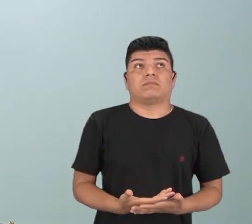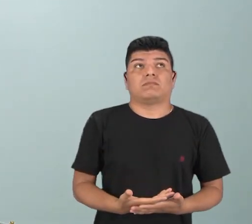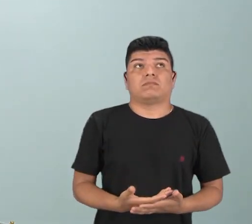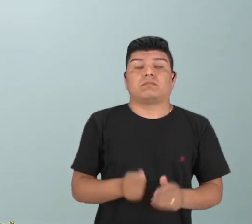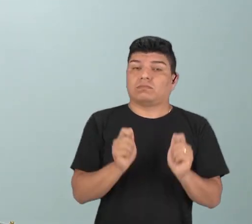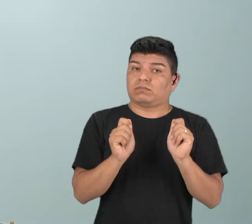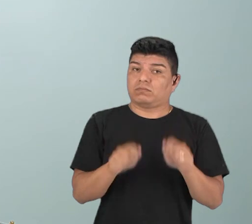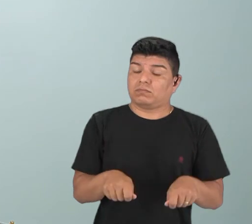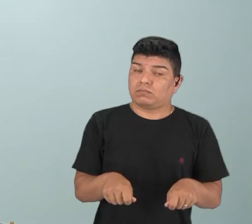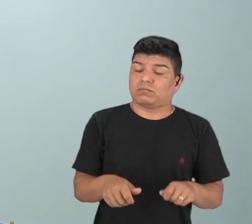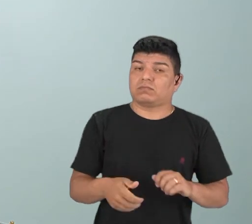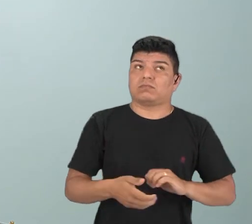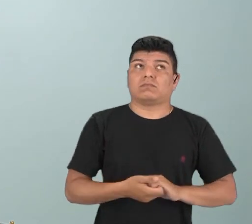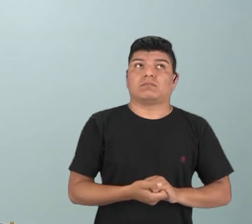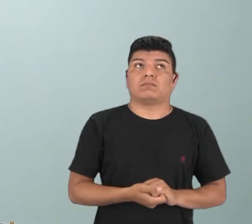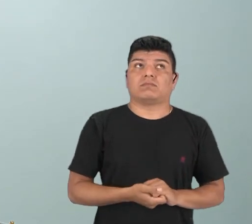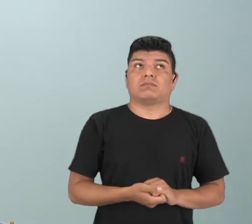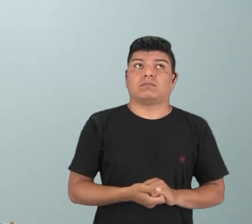poder